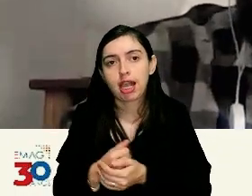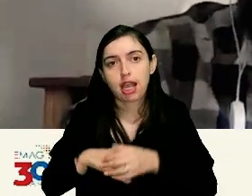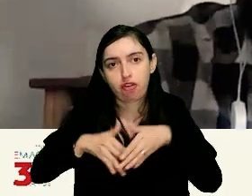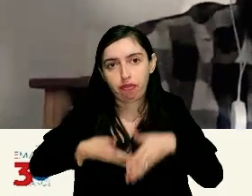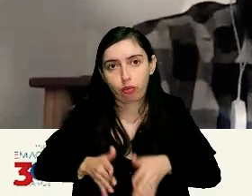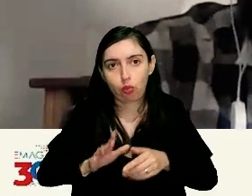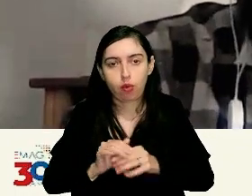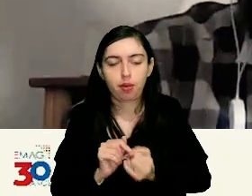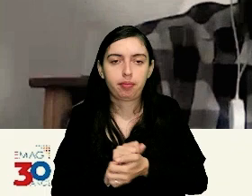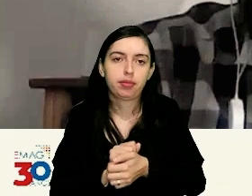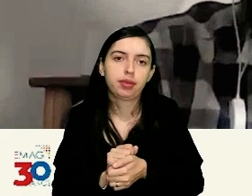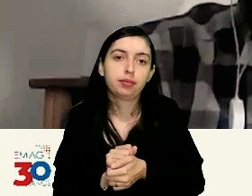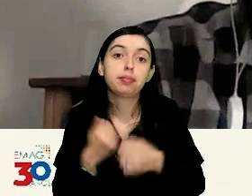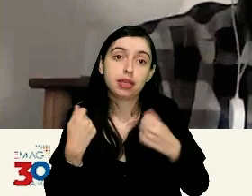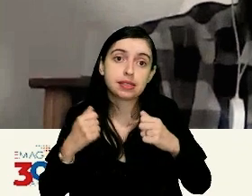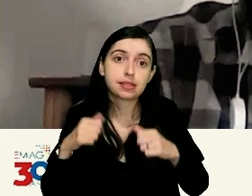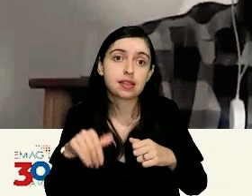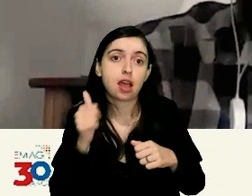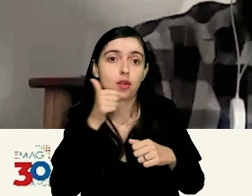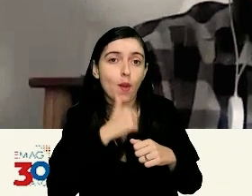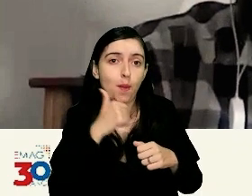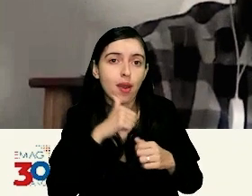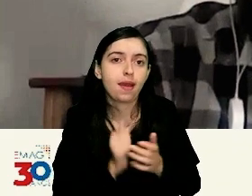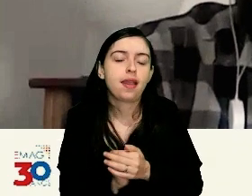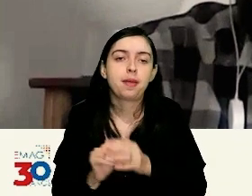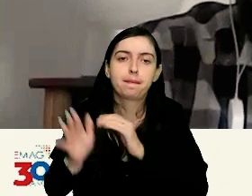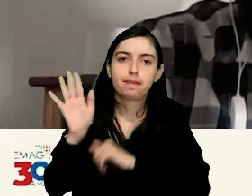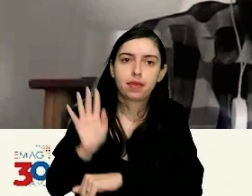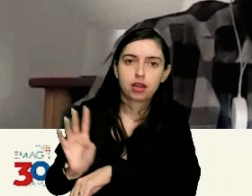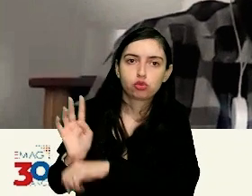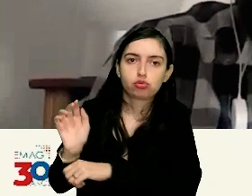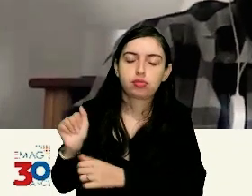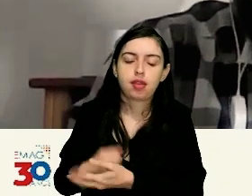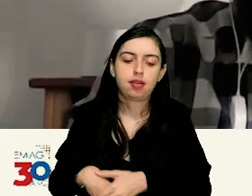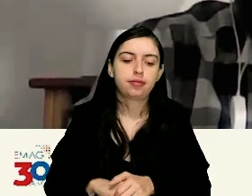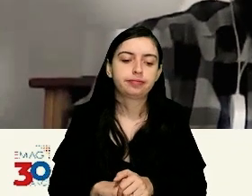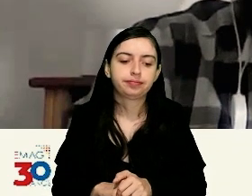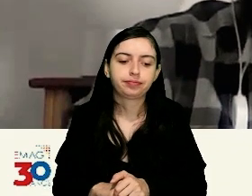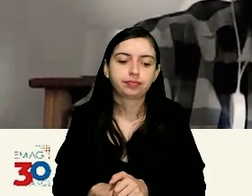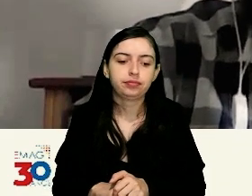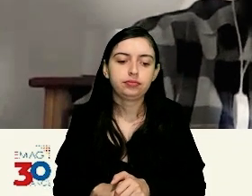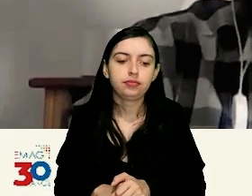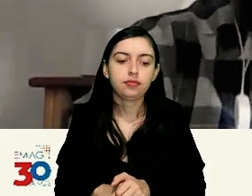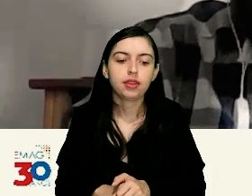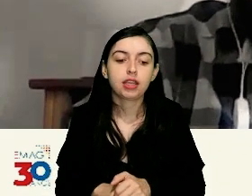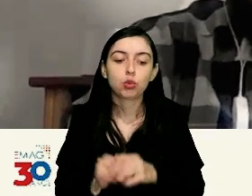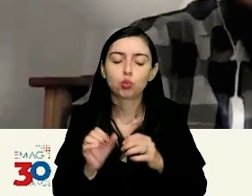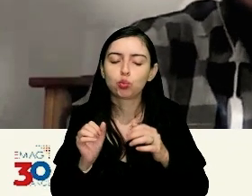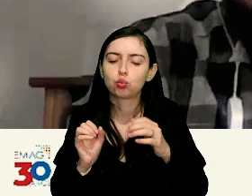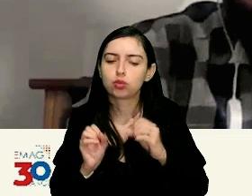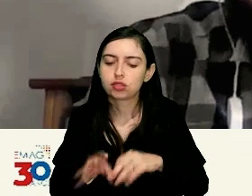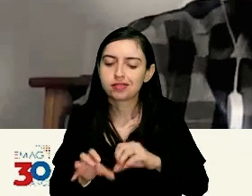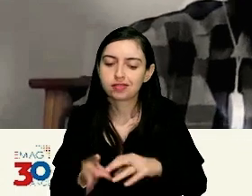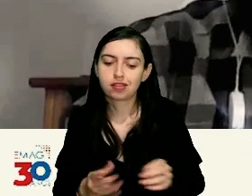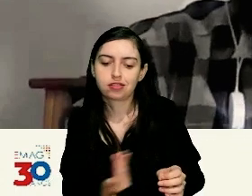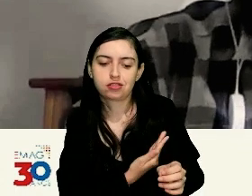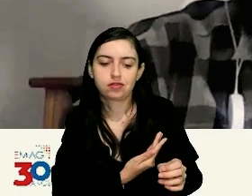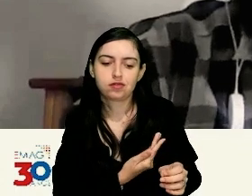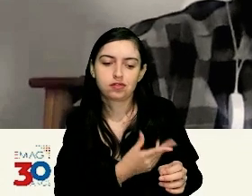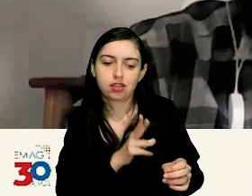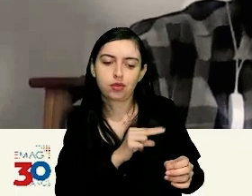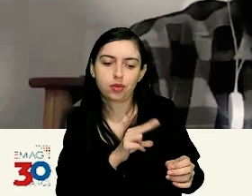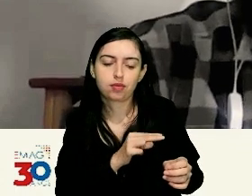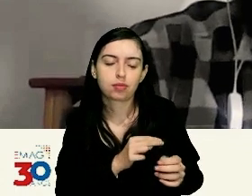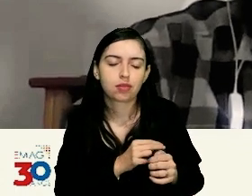terceiro e último pilar que é muito importante é o apoio da iniciativa privada, assim. A iniciativa privada tem um apoio fundamental